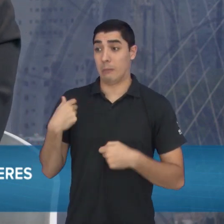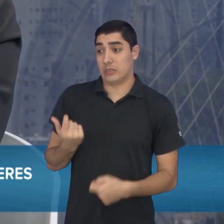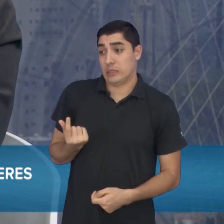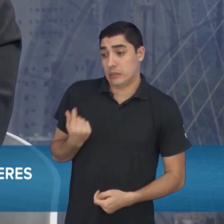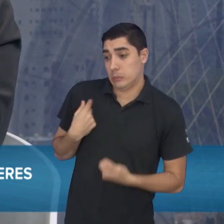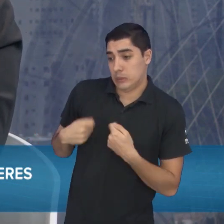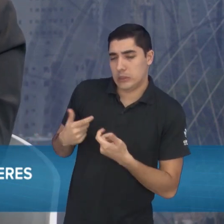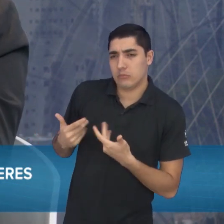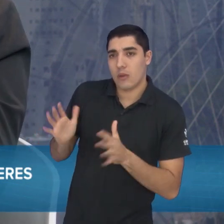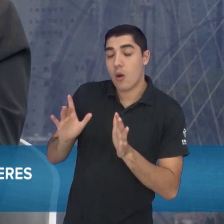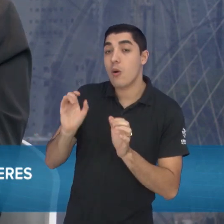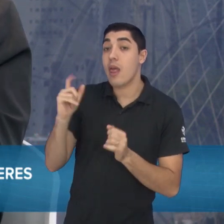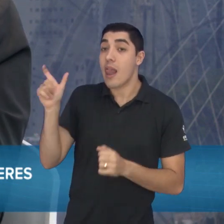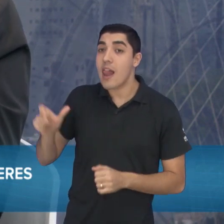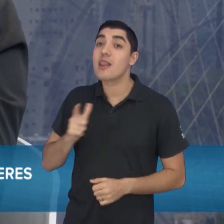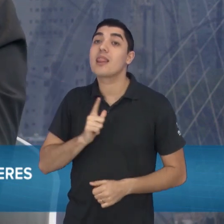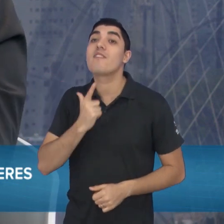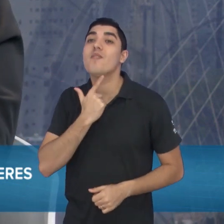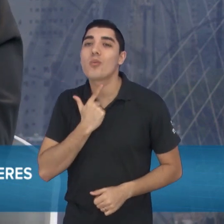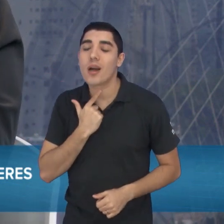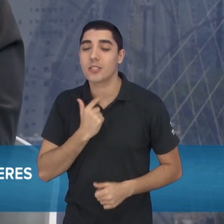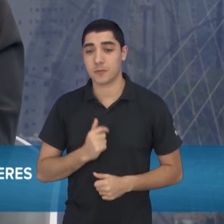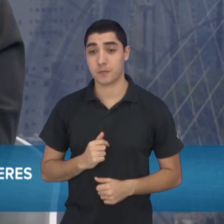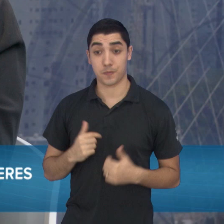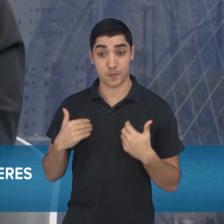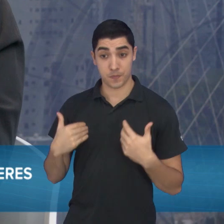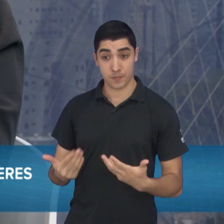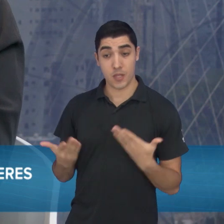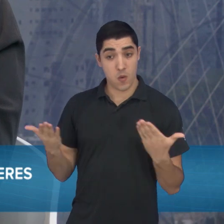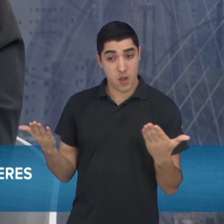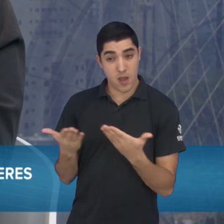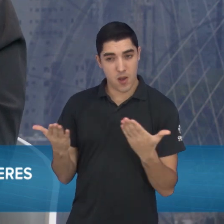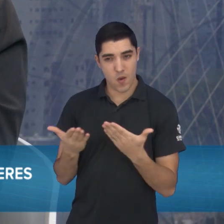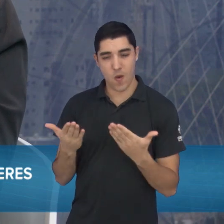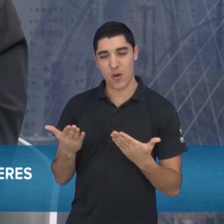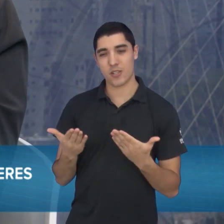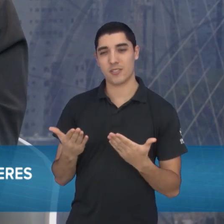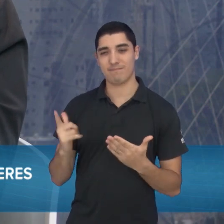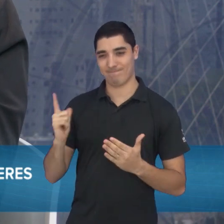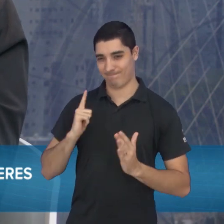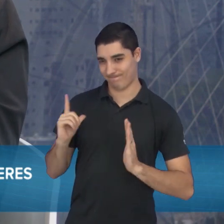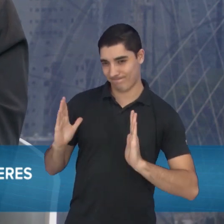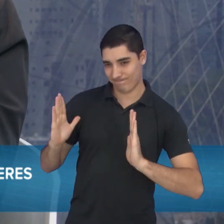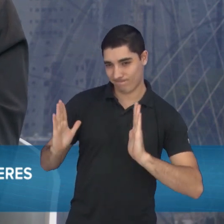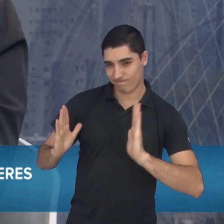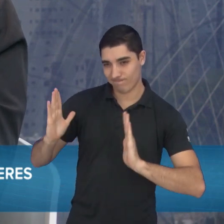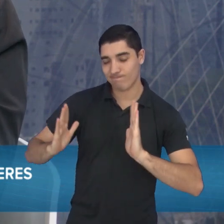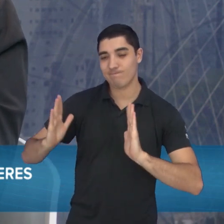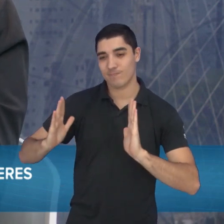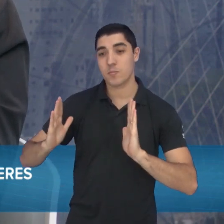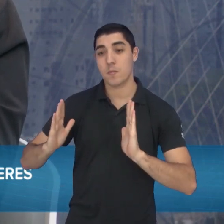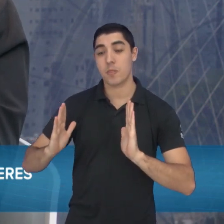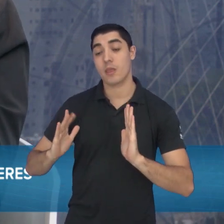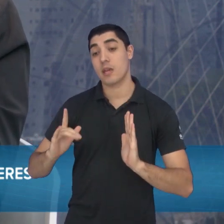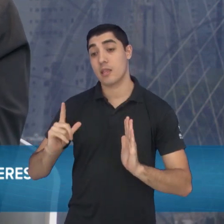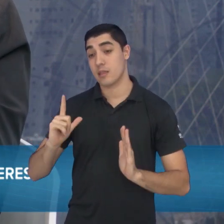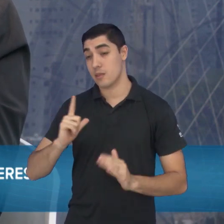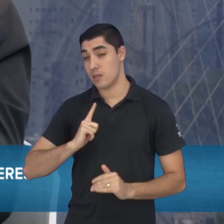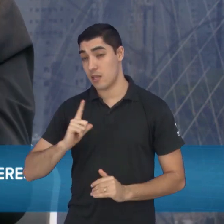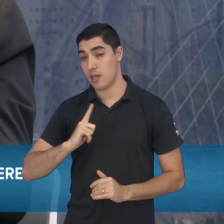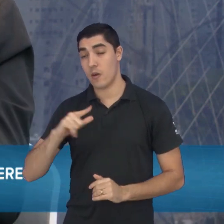isso uma coisa importante. E acho que quando chega nessa época que a gente está agora, algo que determina muito